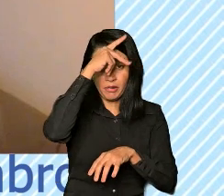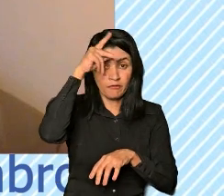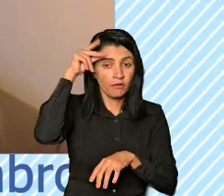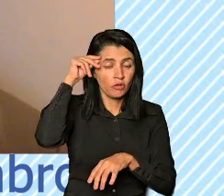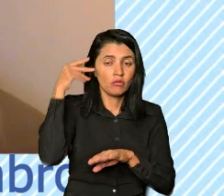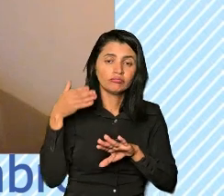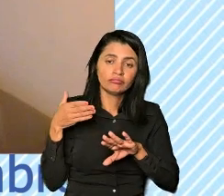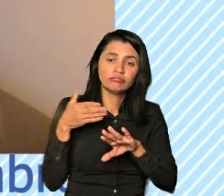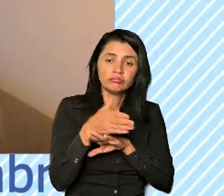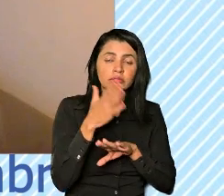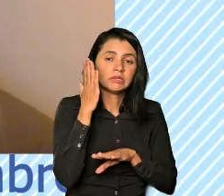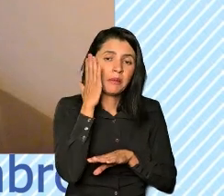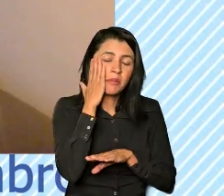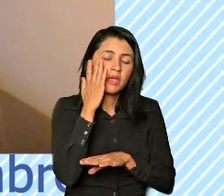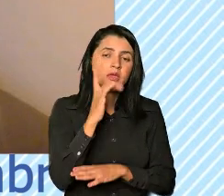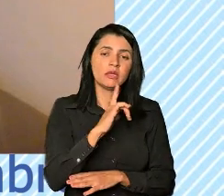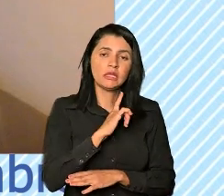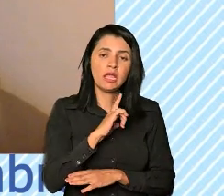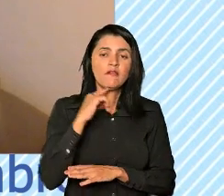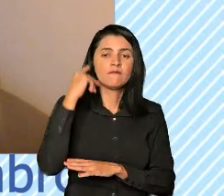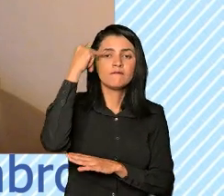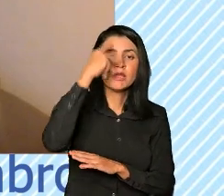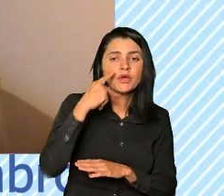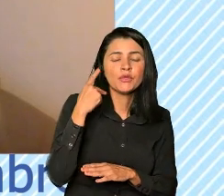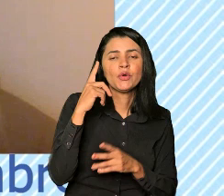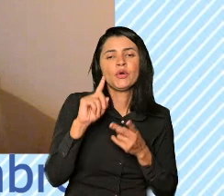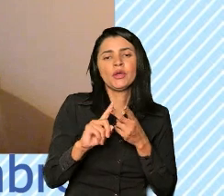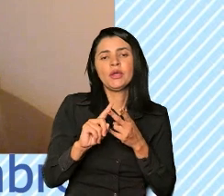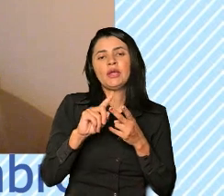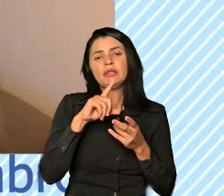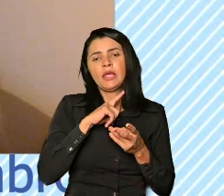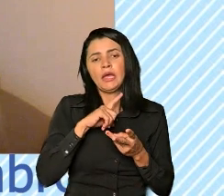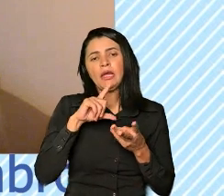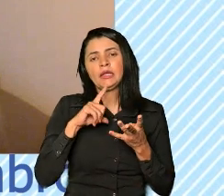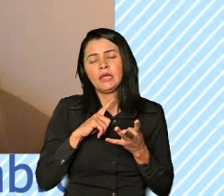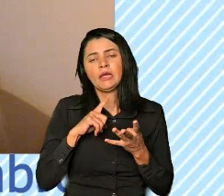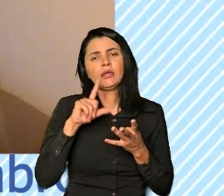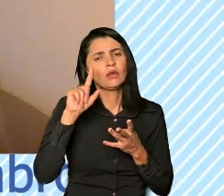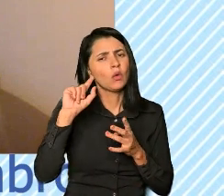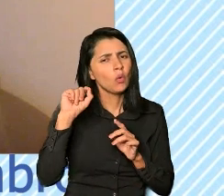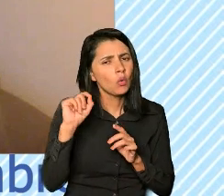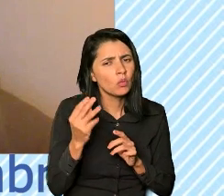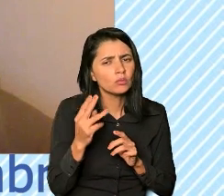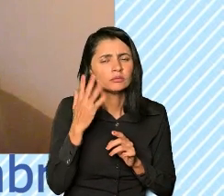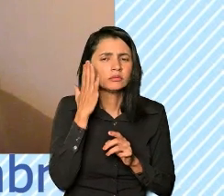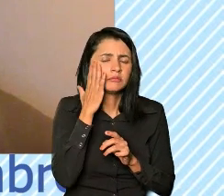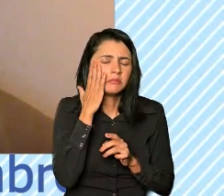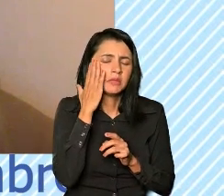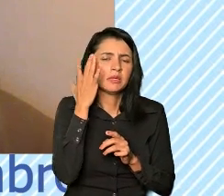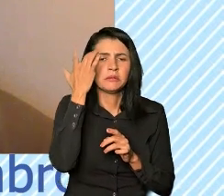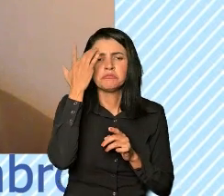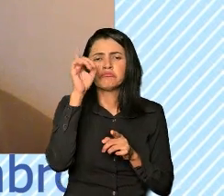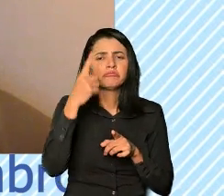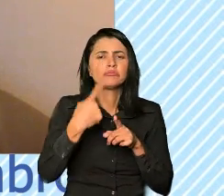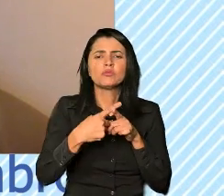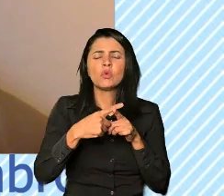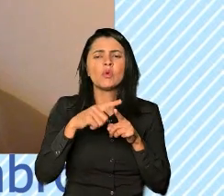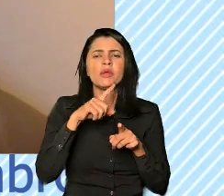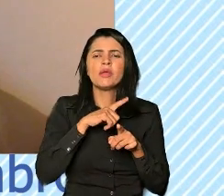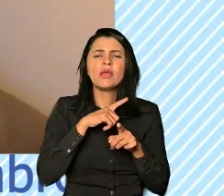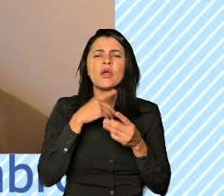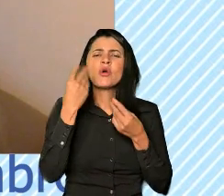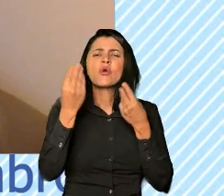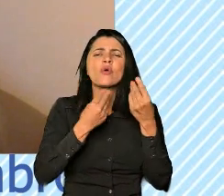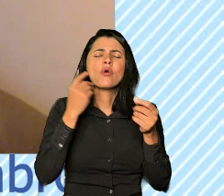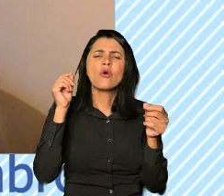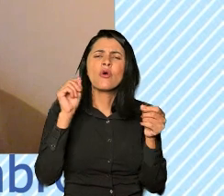você ir lá e saber que existem vereadores, que existe isso, você saber que existe, não sei, porque existe que como